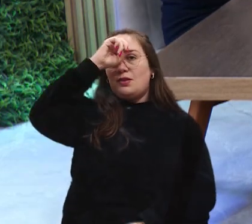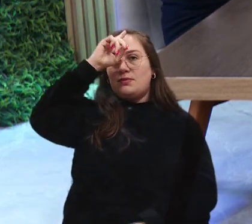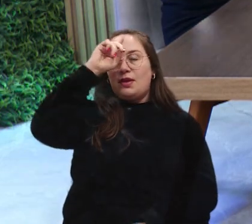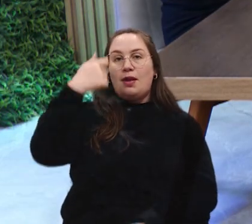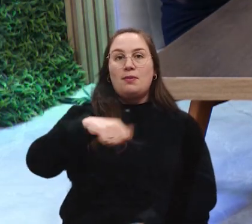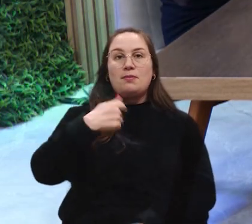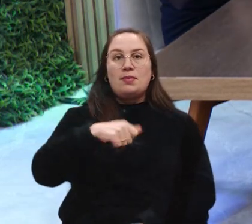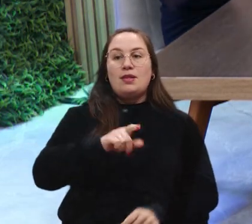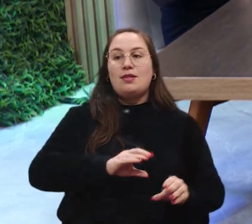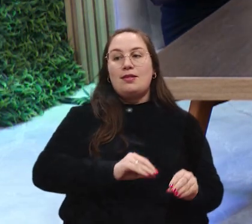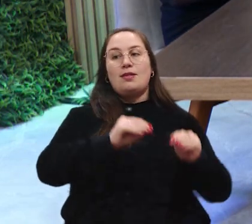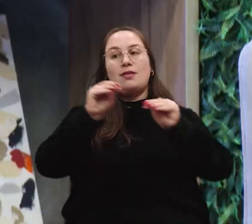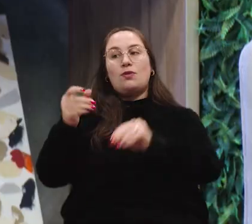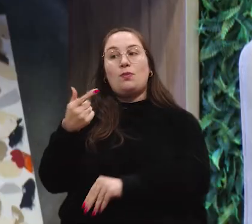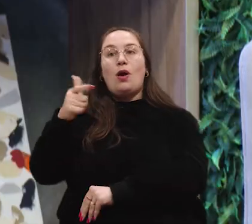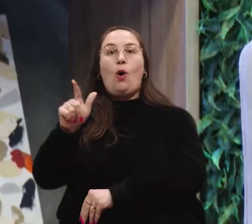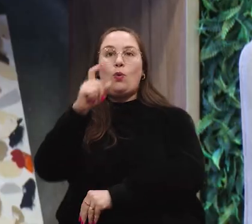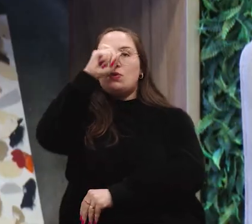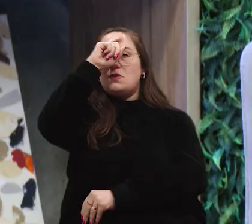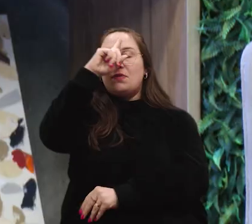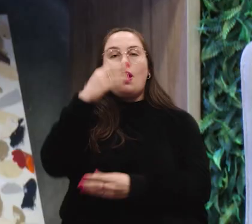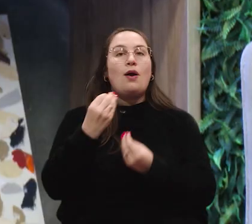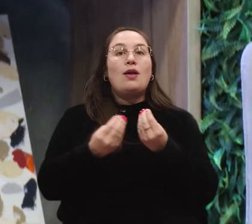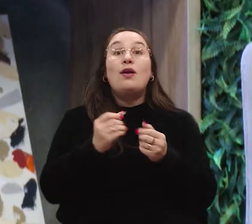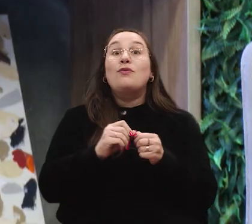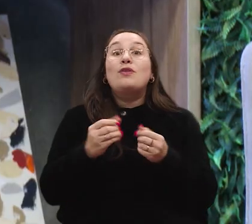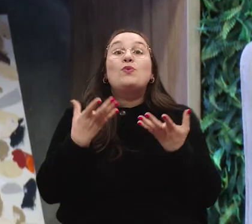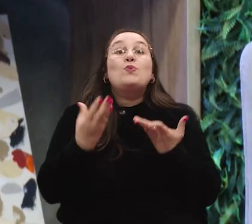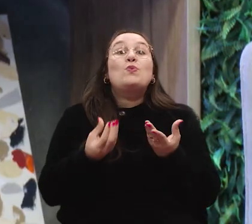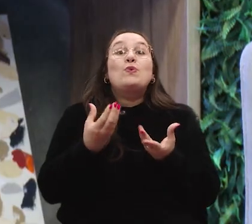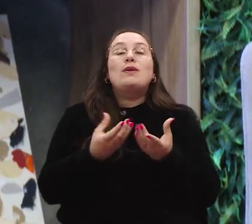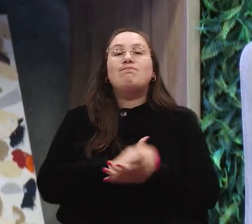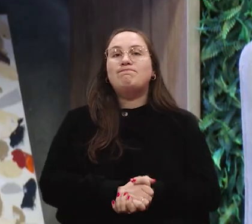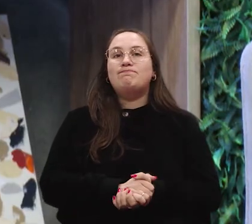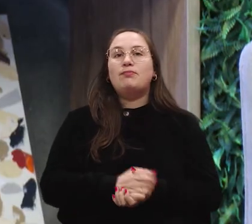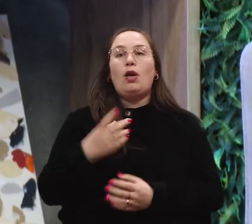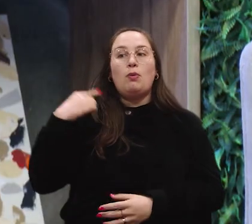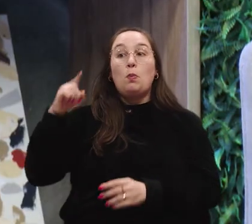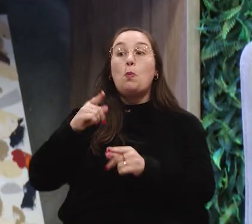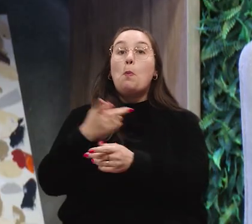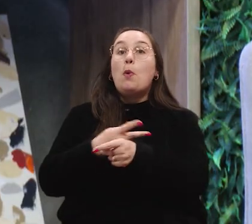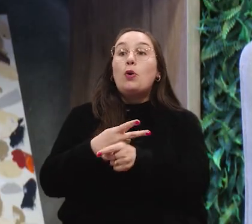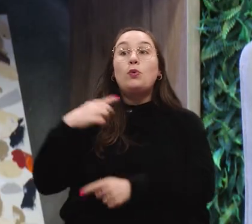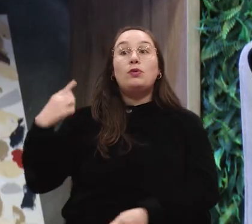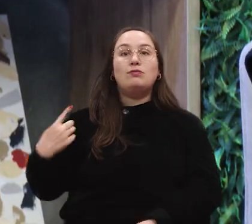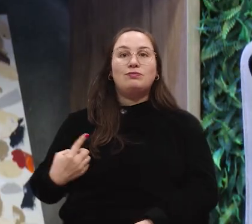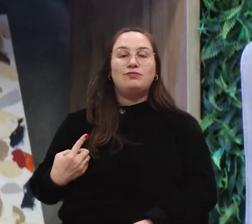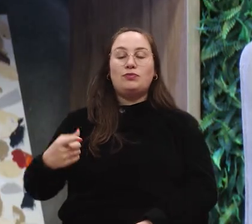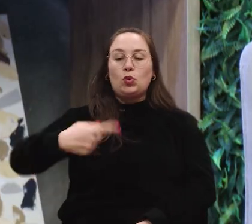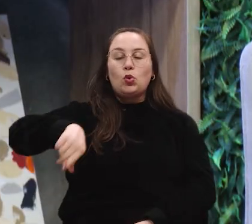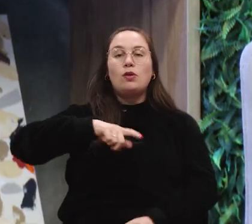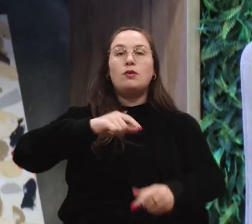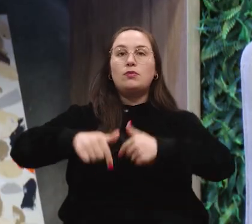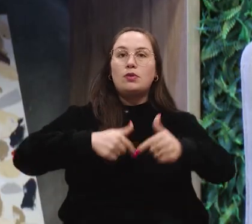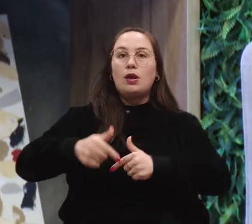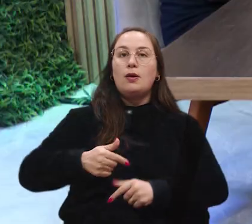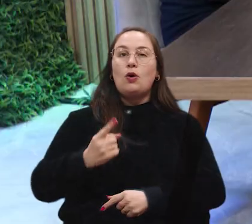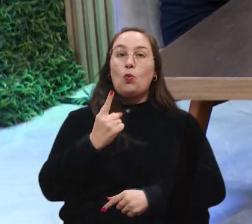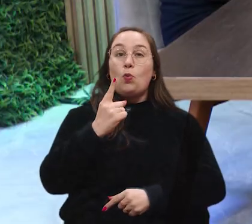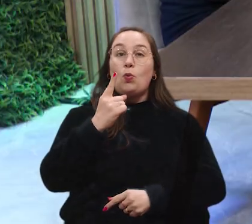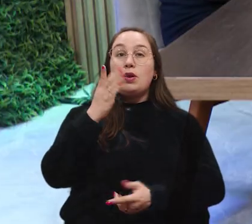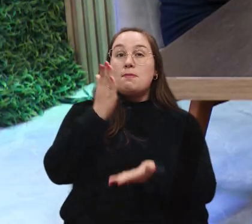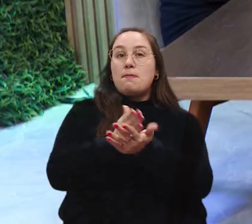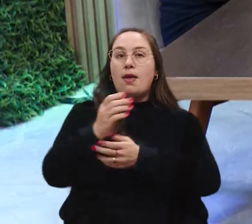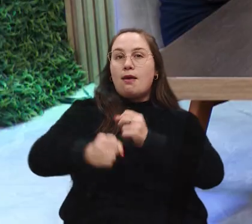hospital, precisa ser transferida para o outro. E aí, o que a gente faz? Já procura meu advogado? O direito da saúde. A gente está trabalhando faz 1